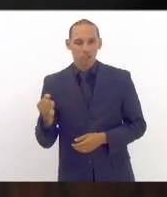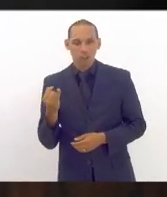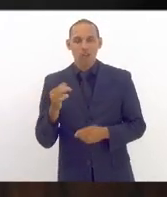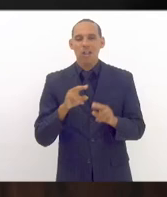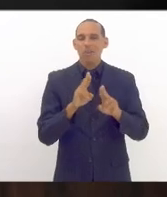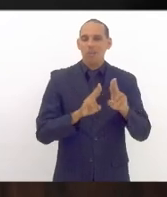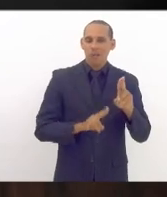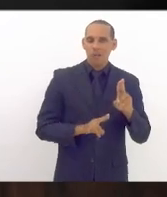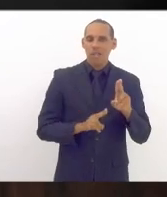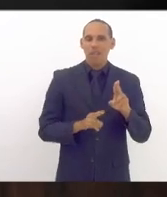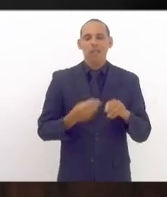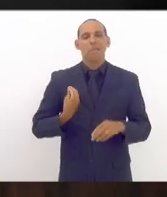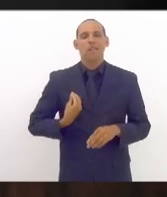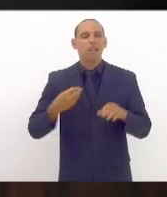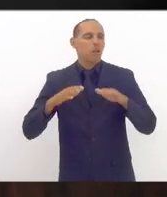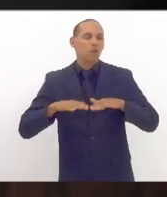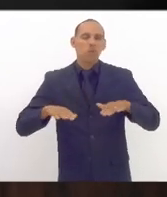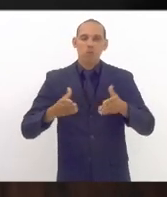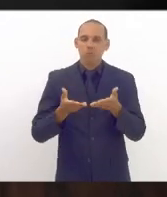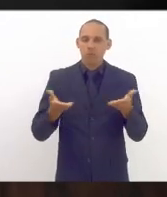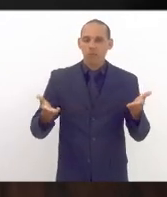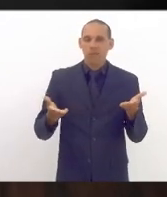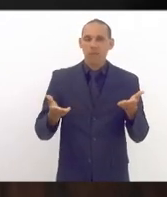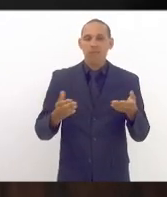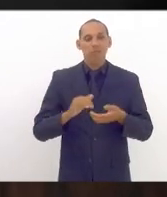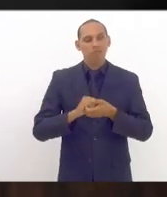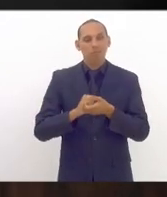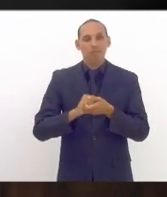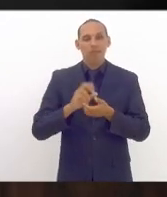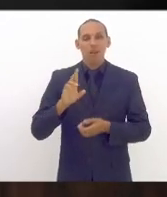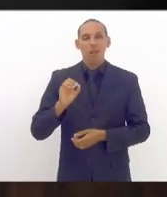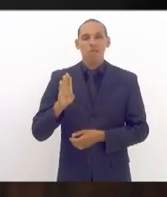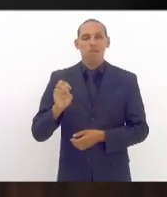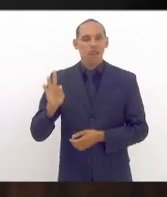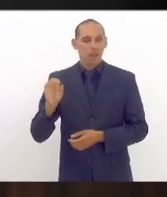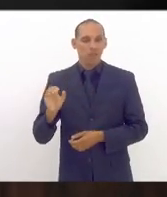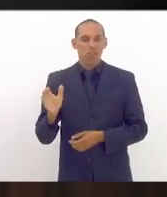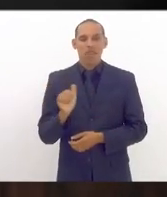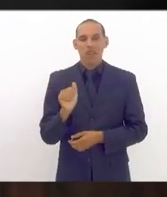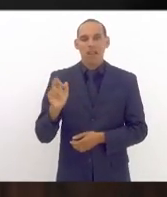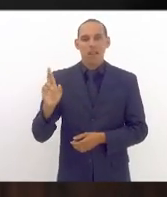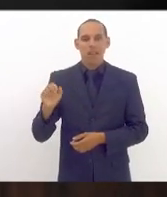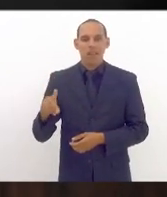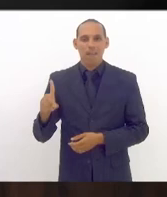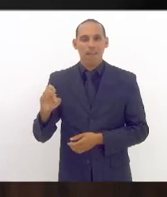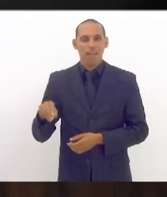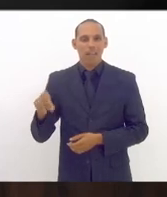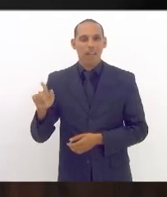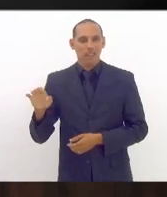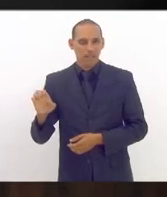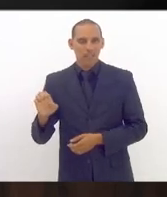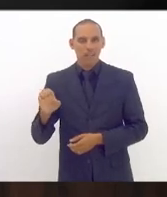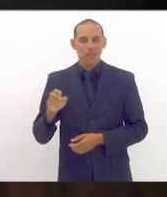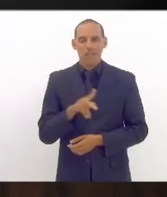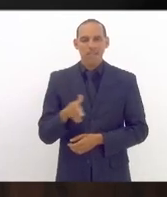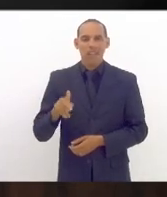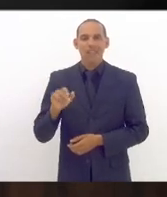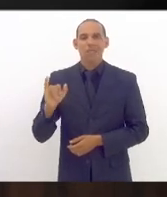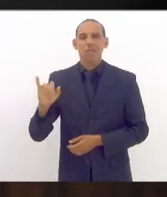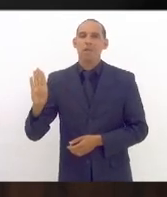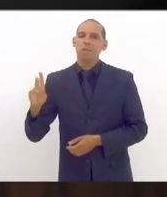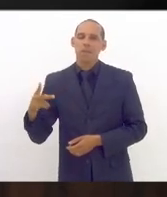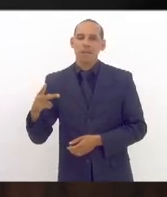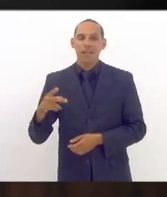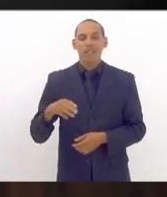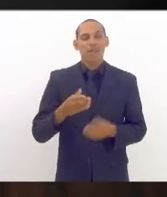presença de todas e todos saudar aqui o Roberto ardem que é o presidente do IBP a nossa querida Mônica Francisco